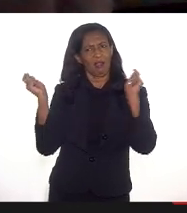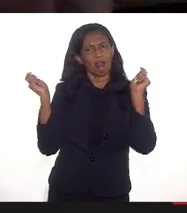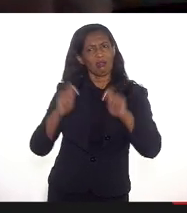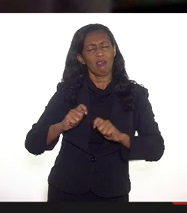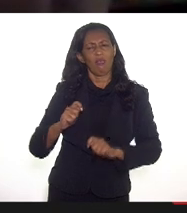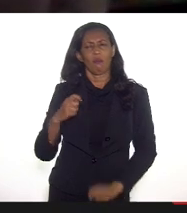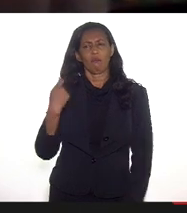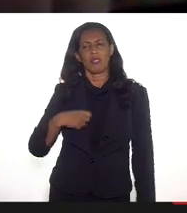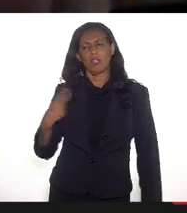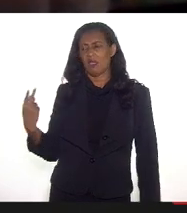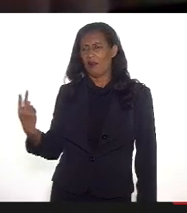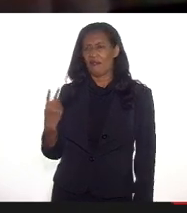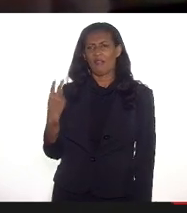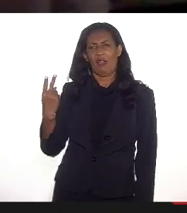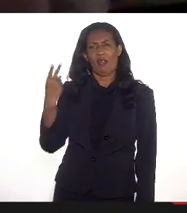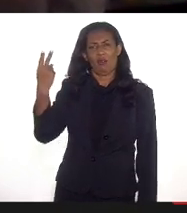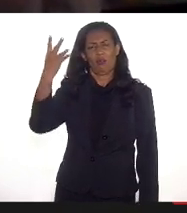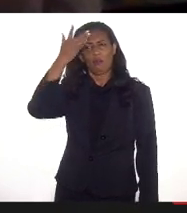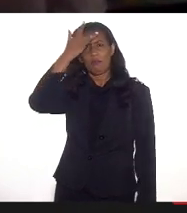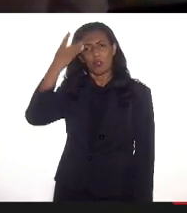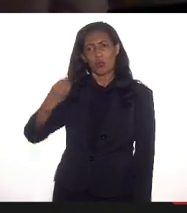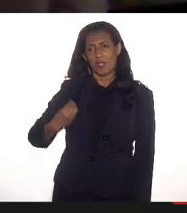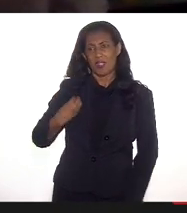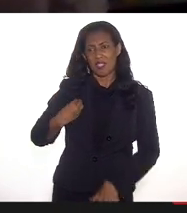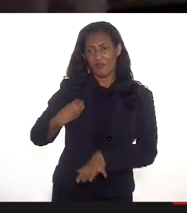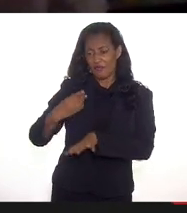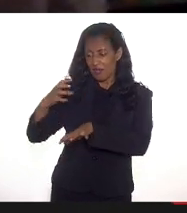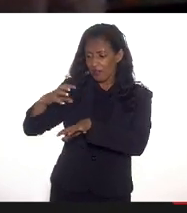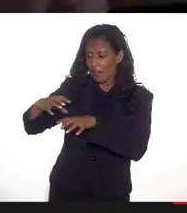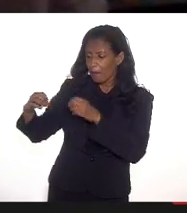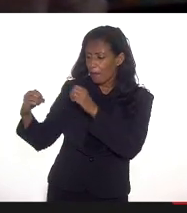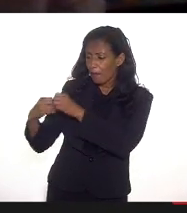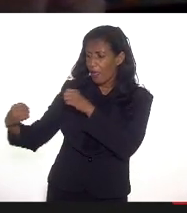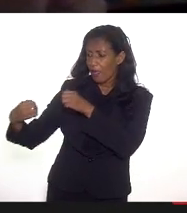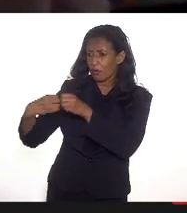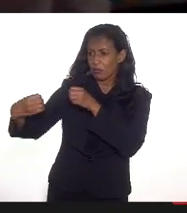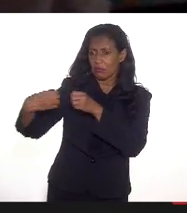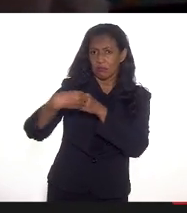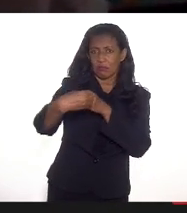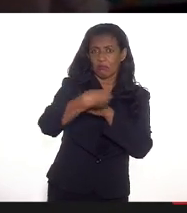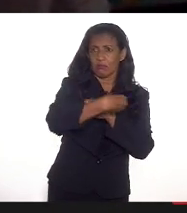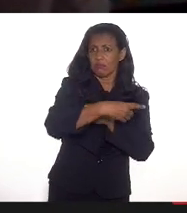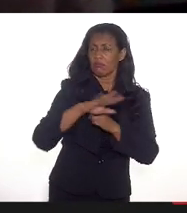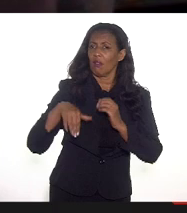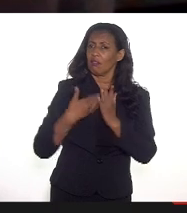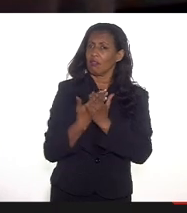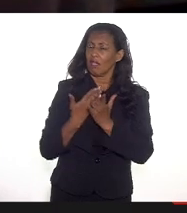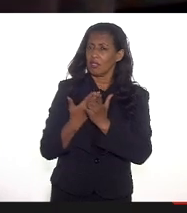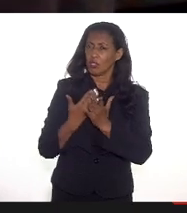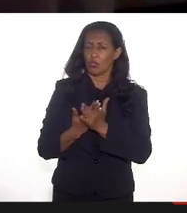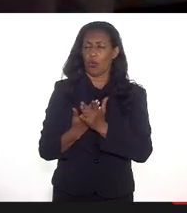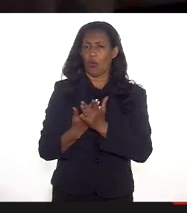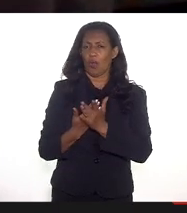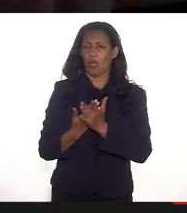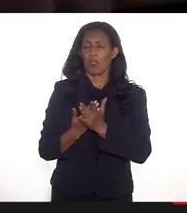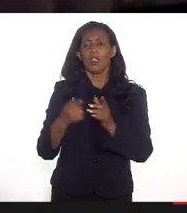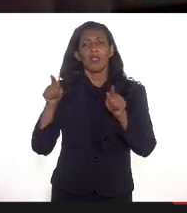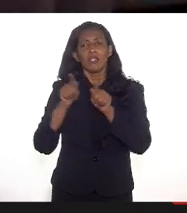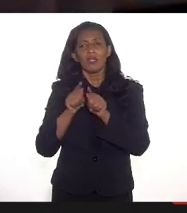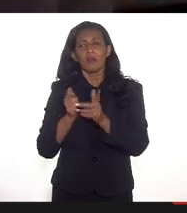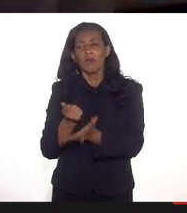mais as pessoas que vivem no entorno das comunidades onde que a FAETEC se encontra. E fazer compras